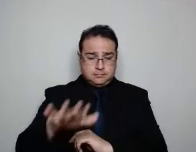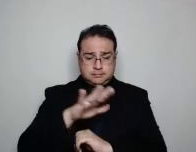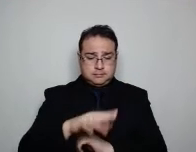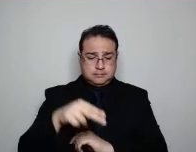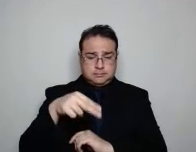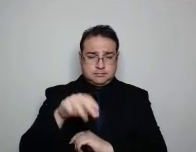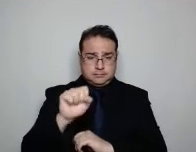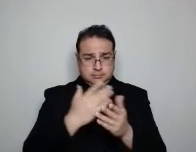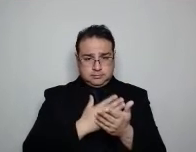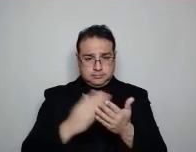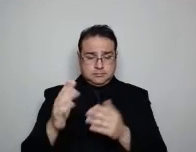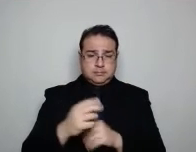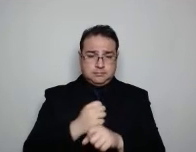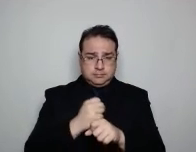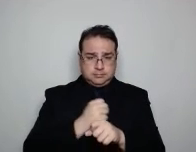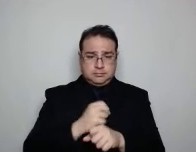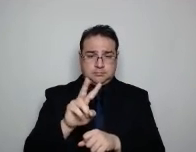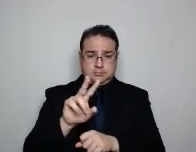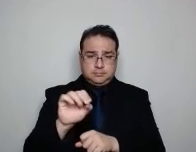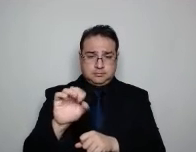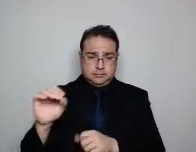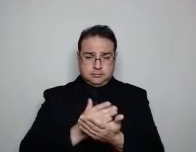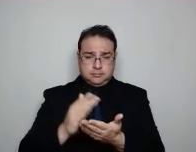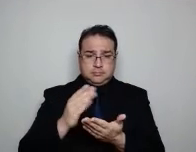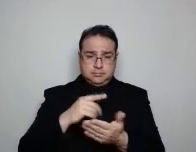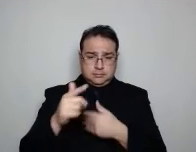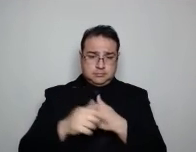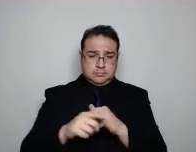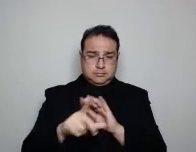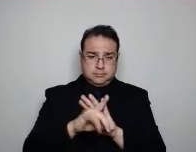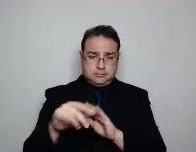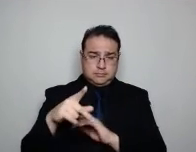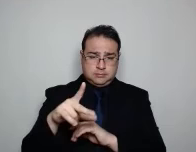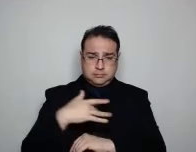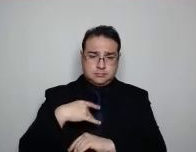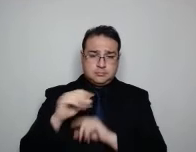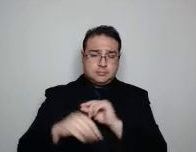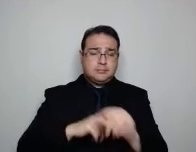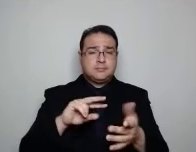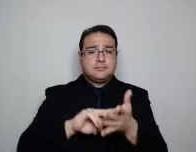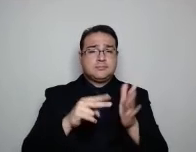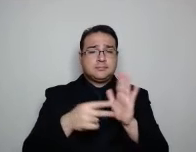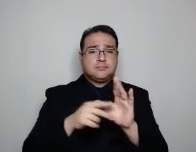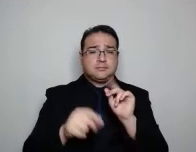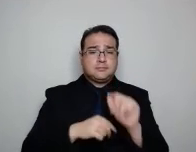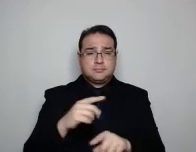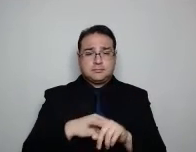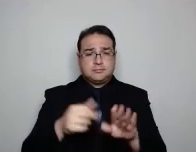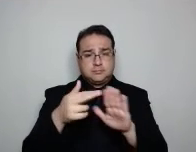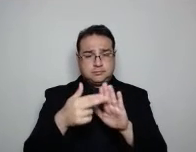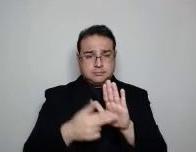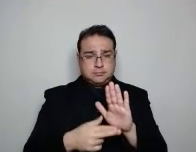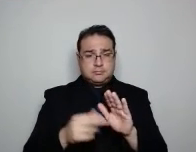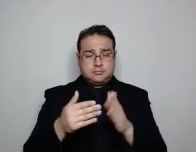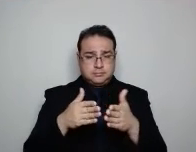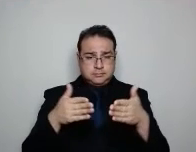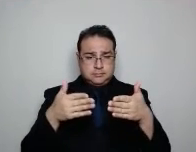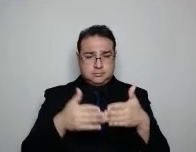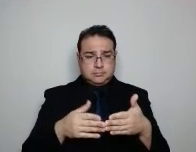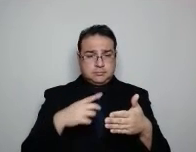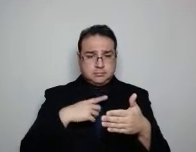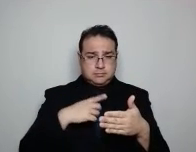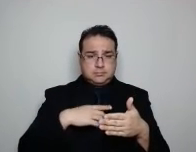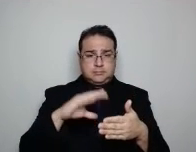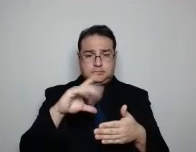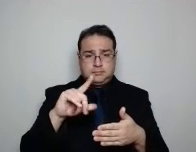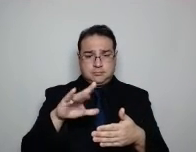regulamentada pela lei dos planos de saúde, o que aqui significa isso? Que o plano não regulamentado, ele é regido pelas próprias cláusulas